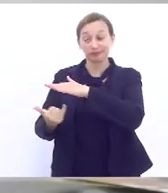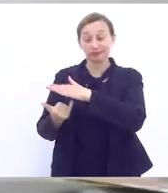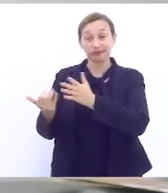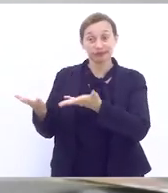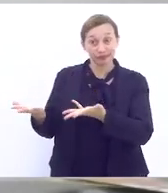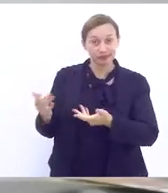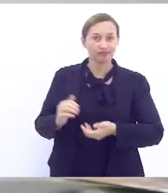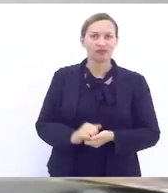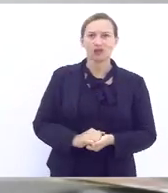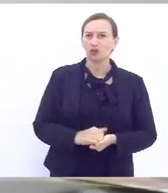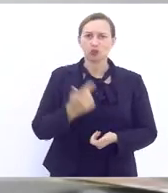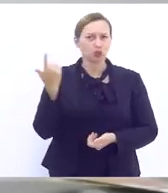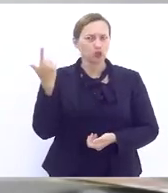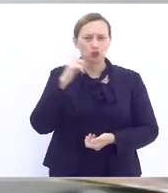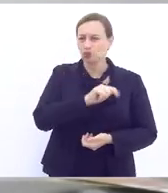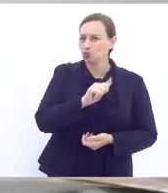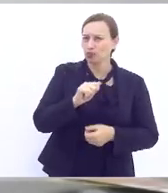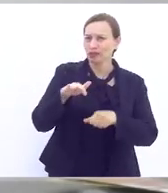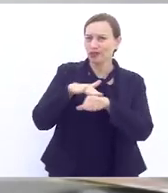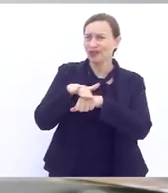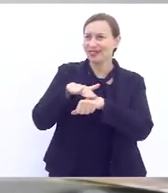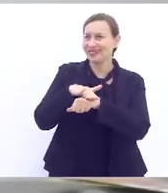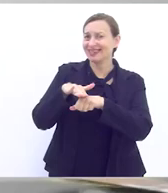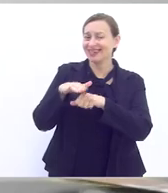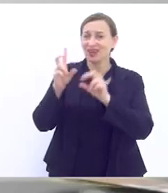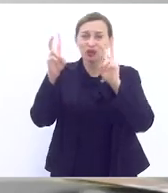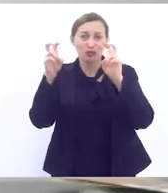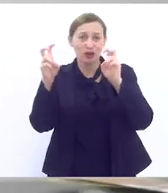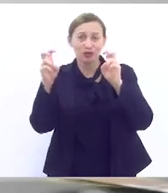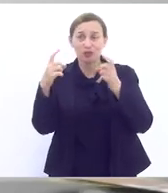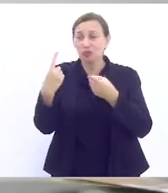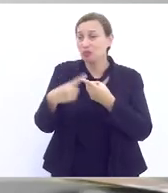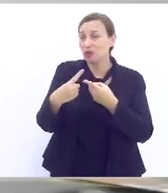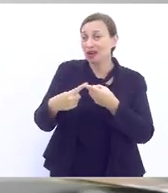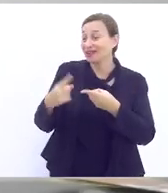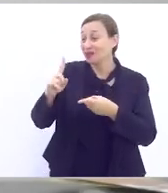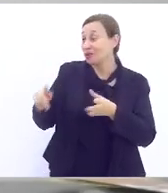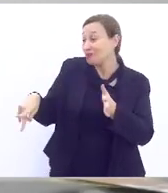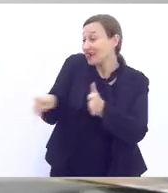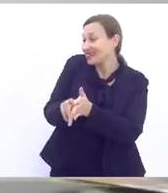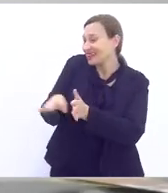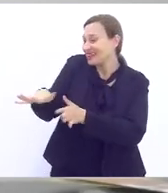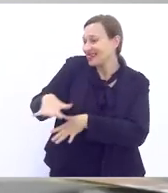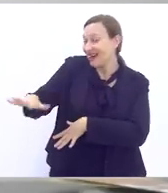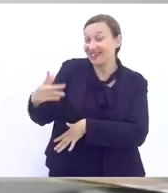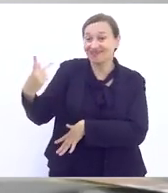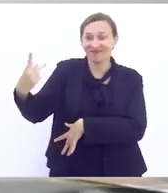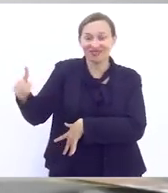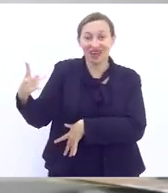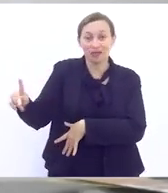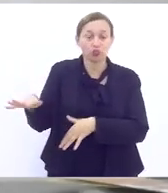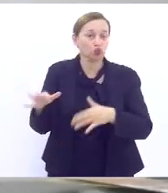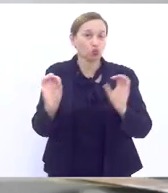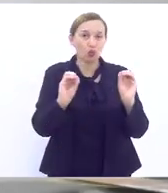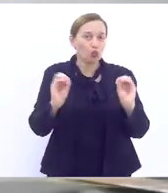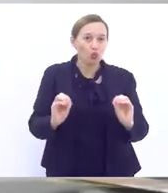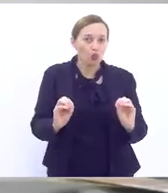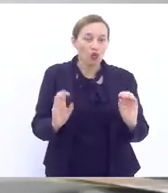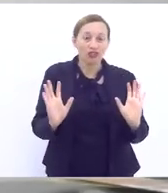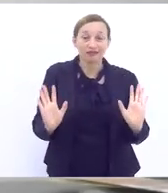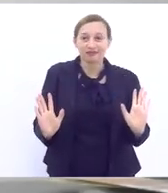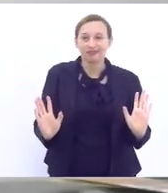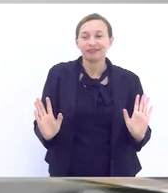não consegue nem conversar sobre o assunto porque não é do ramo Então tem que registrar minha a minha felicidade